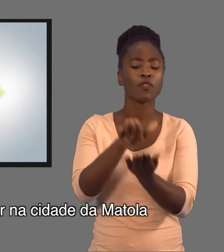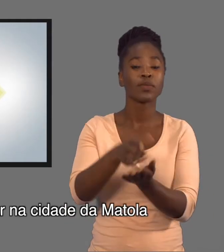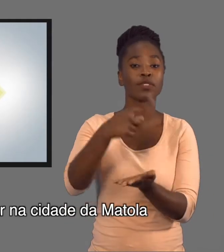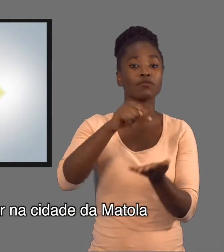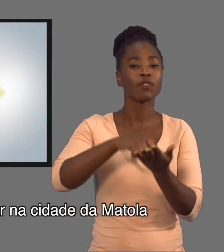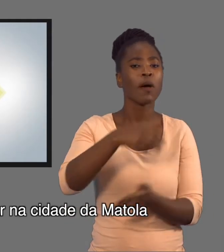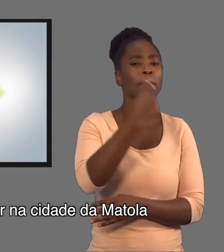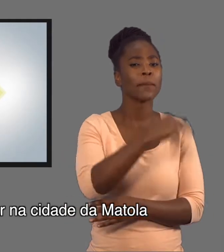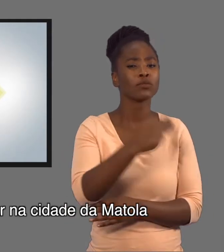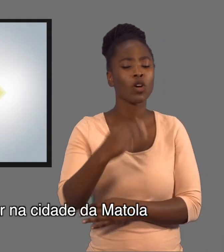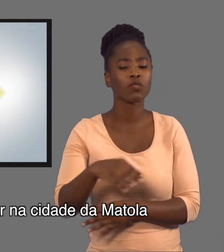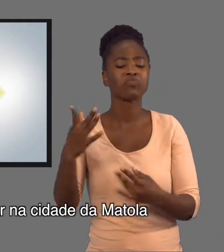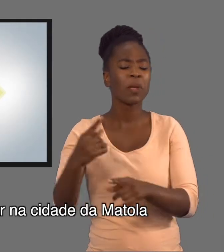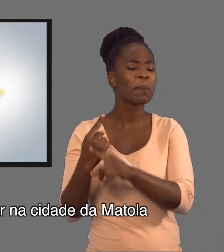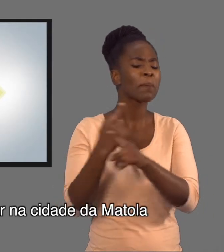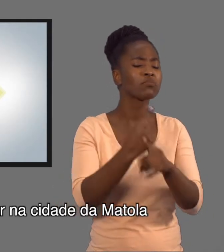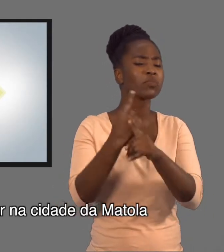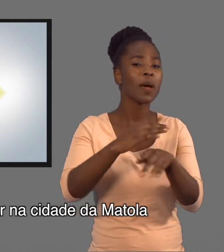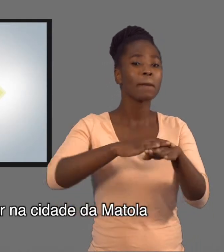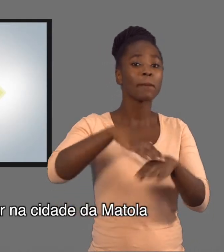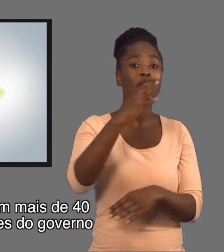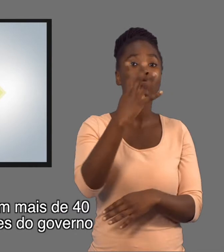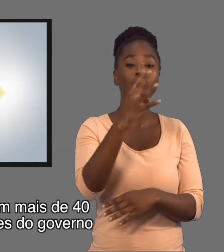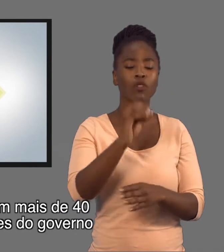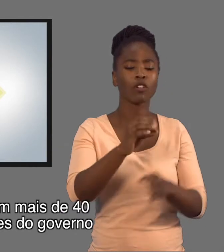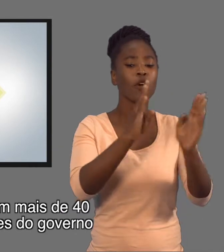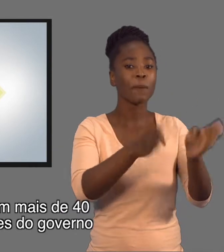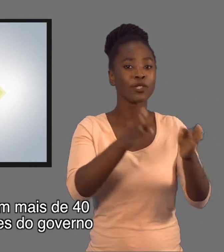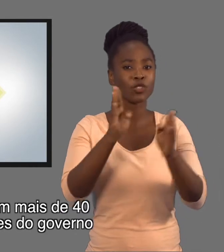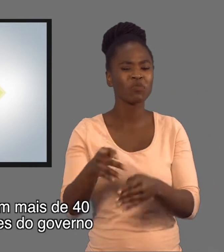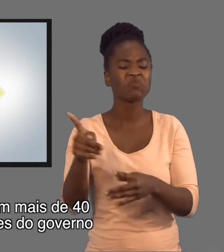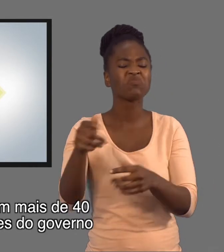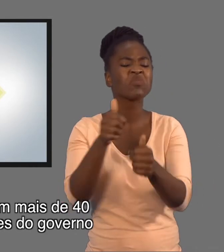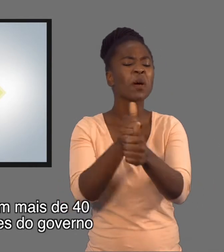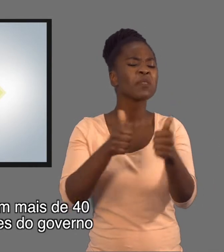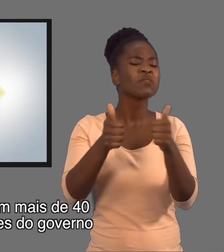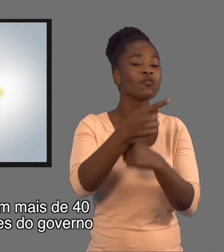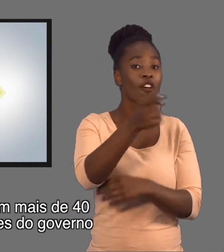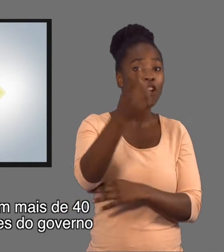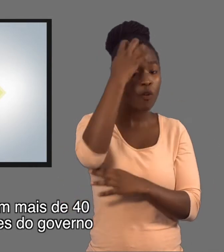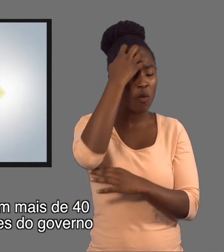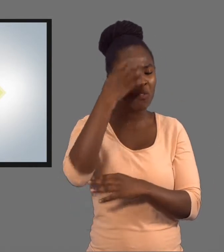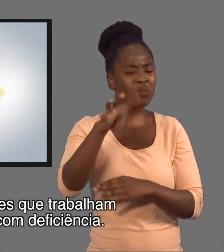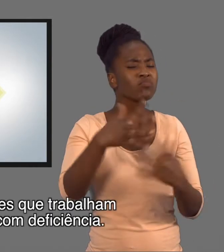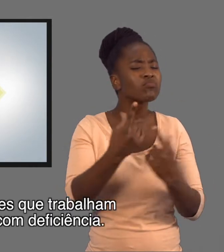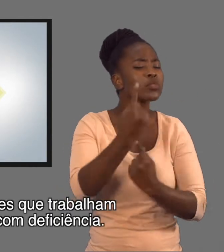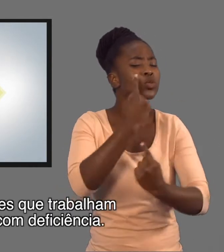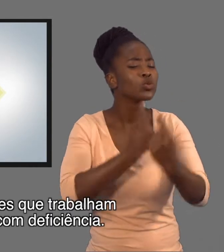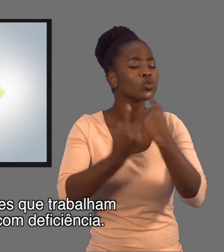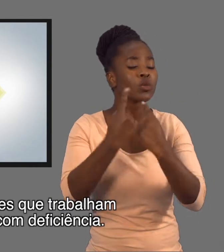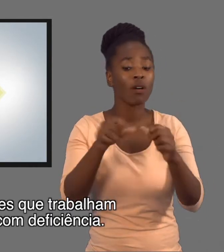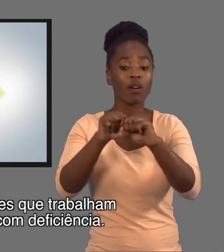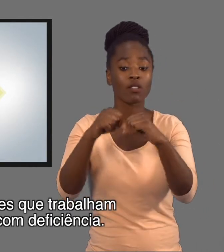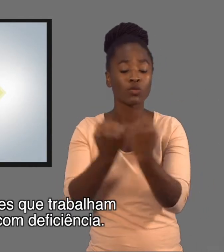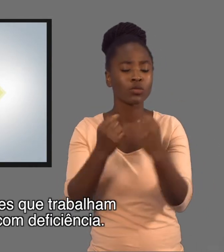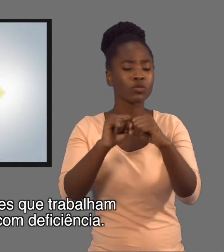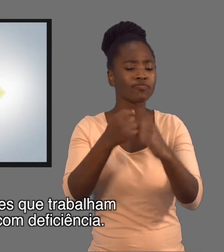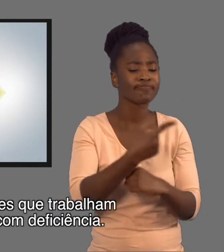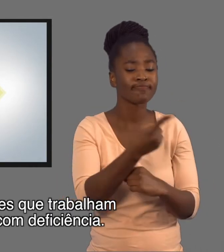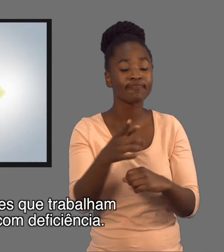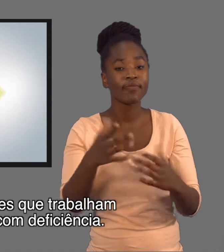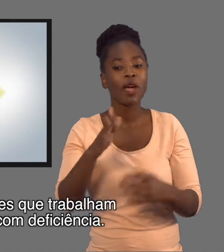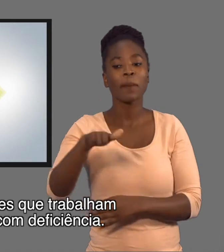O debate teve lugar na cidade da Matola e participaram mais de 40 representantes do governo e de organizações que trabalham